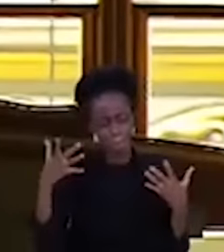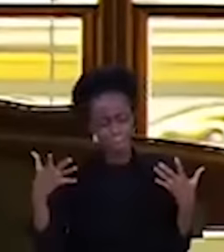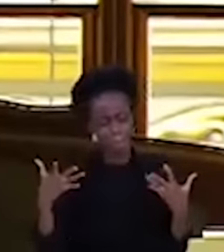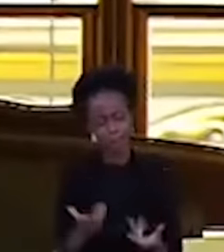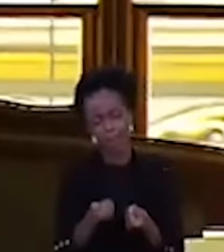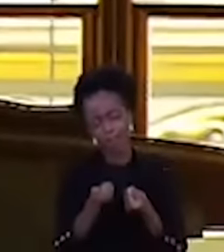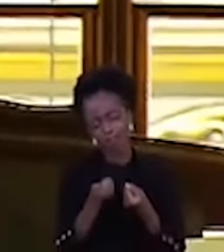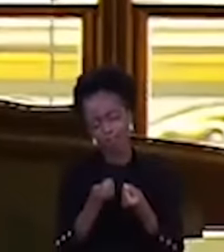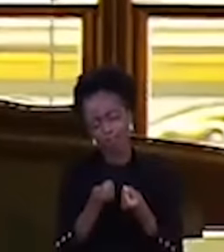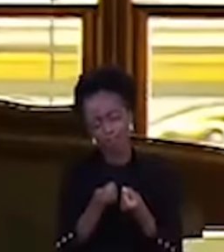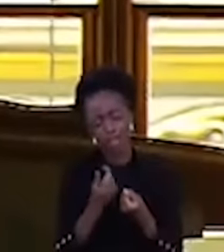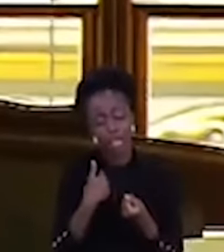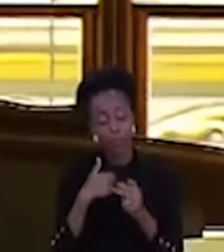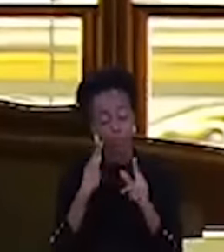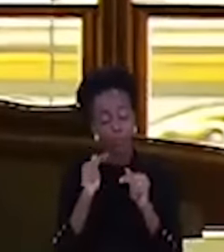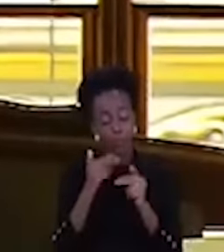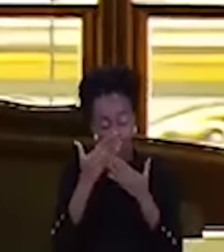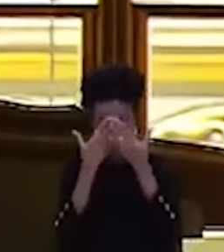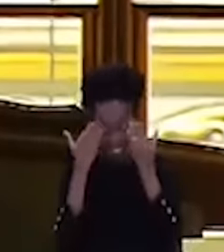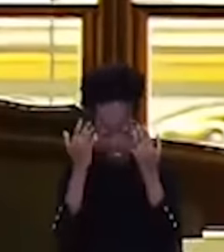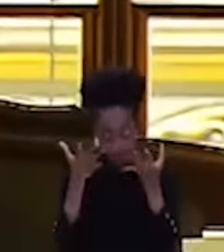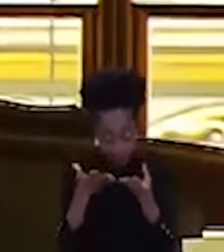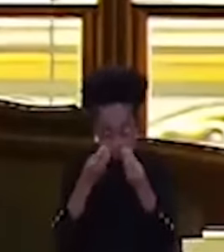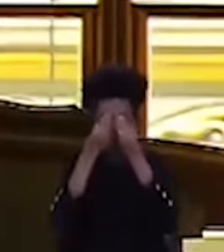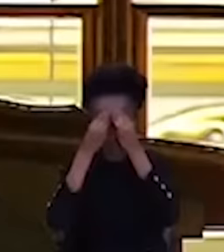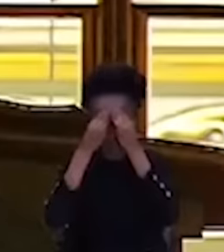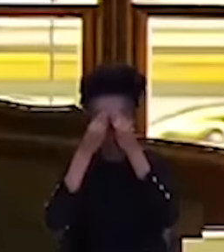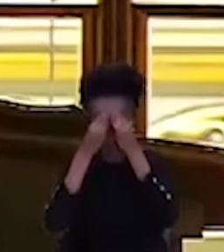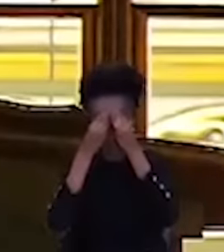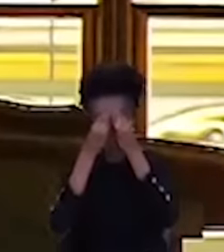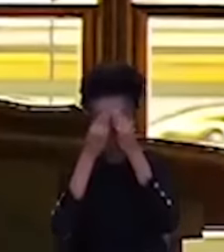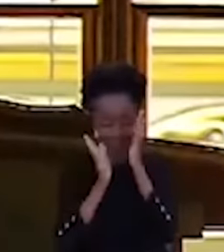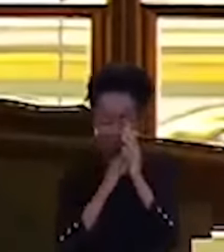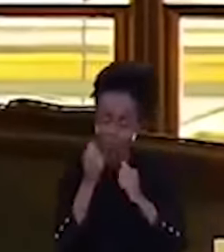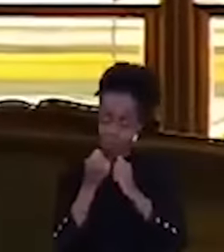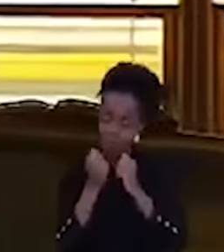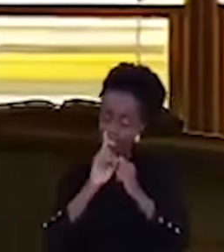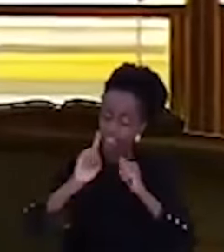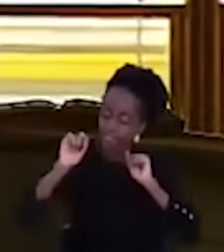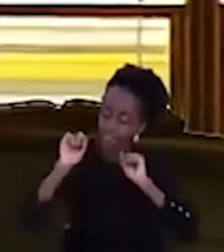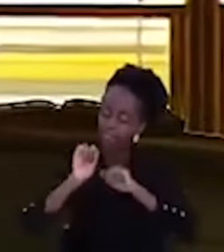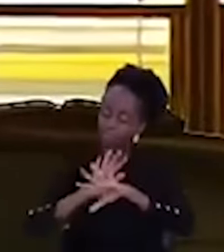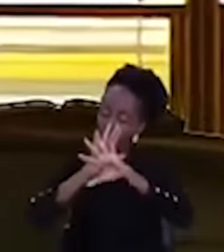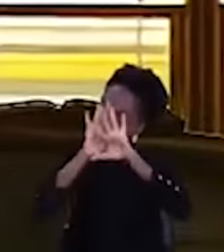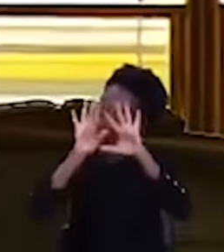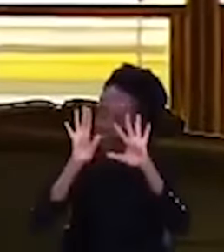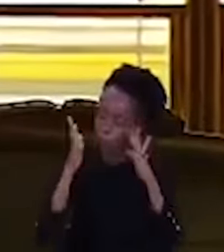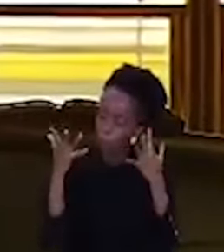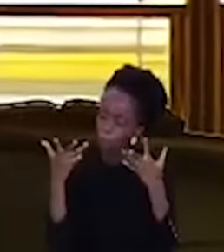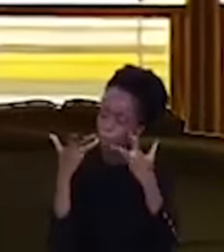Senhor. Nunca me esquecerei deste dia. Aleluia, glorificado,